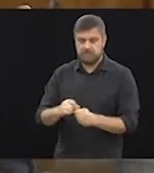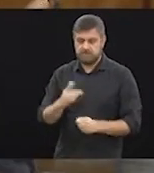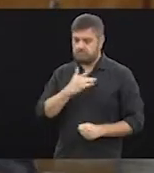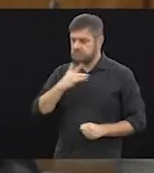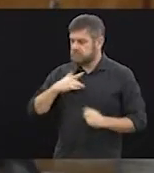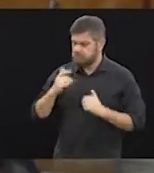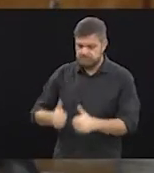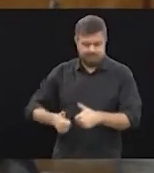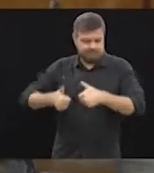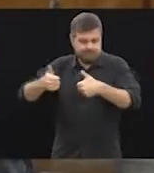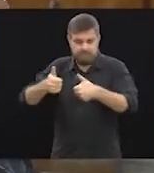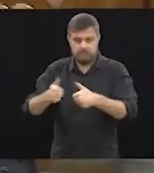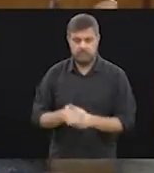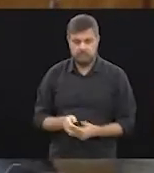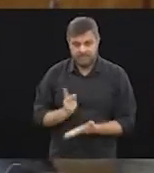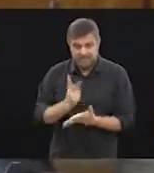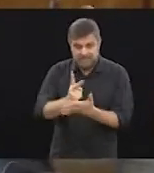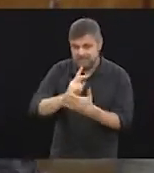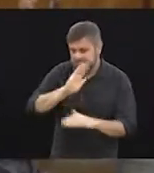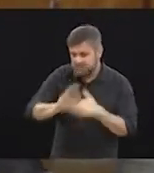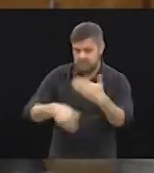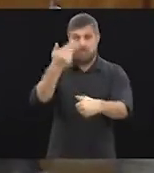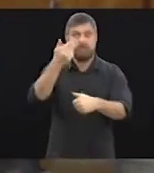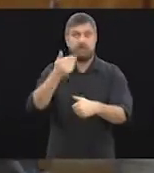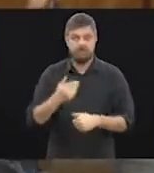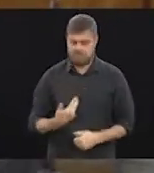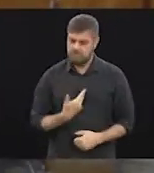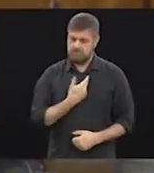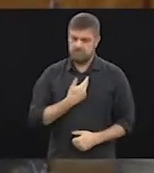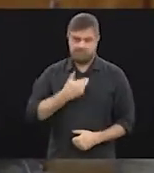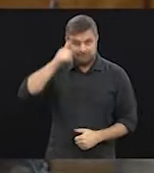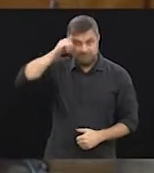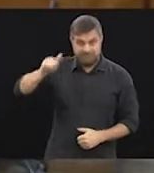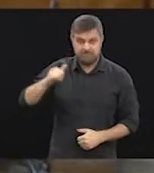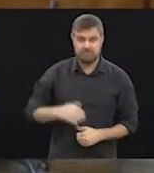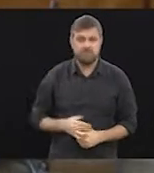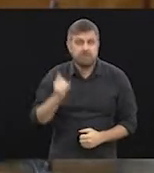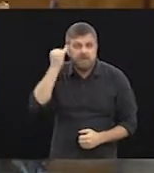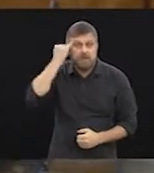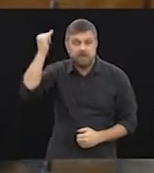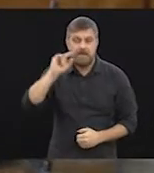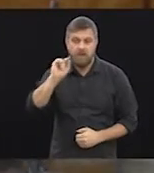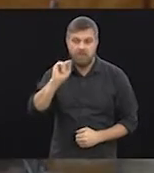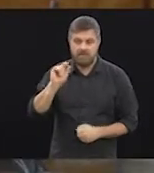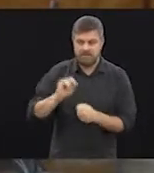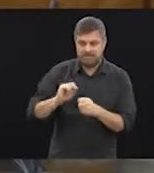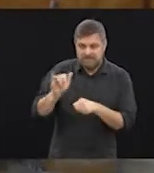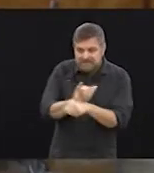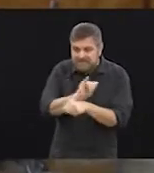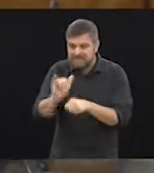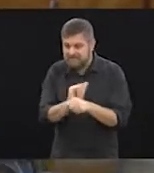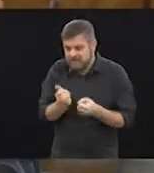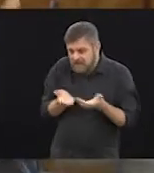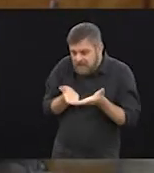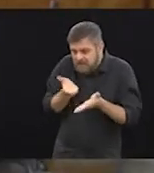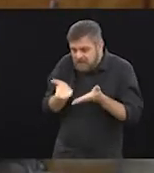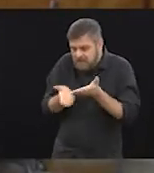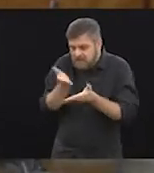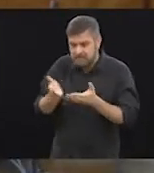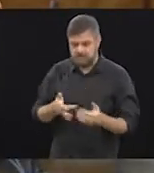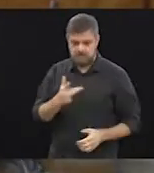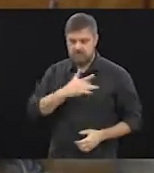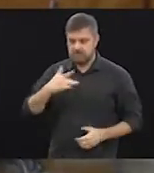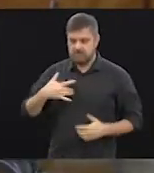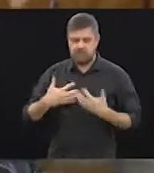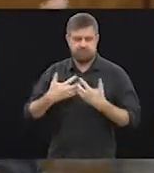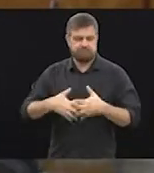resultado tão bom quanto ou melhor do que a cirurgia. Mas a ideia é oferecer tratamentos